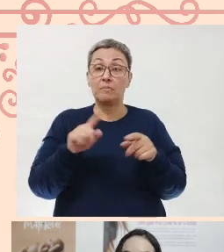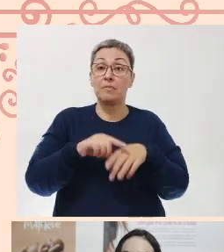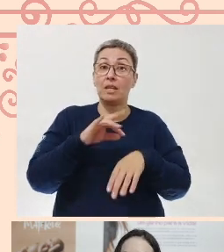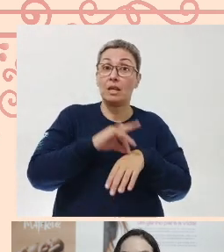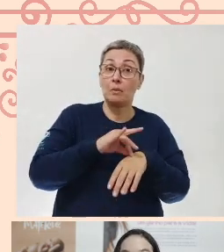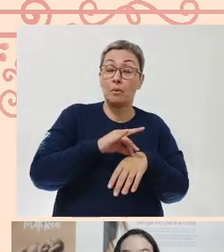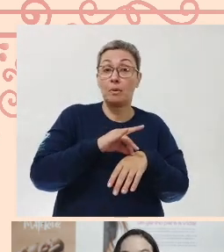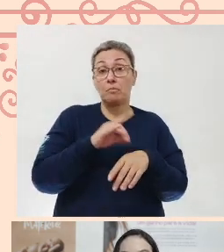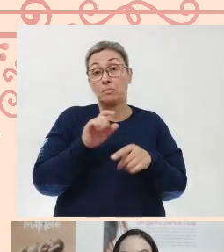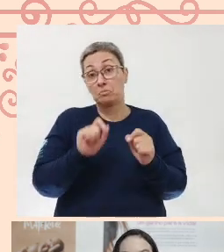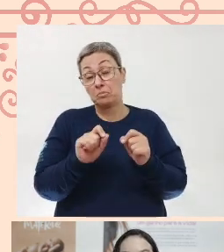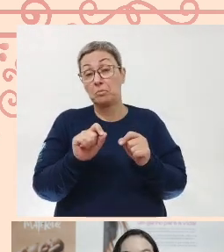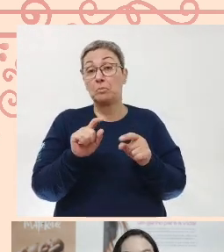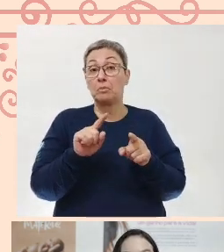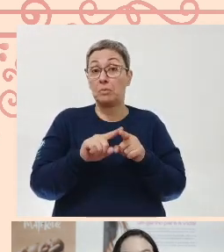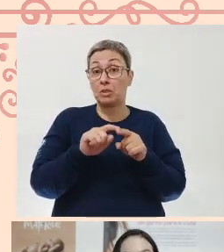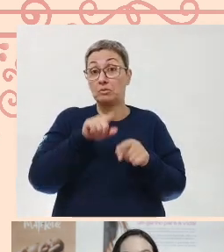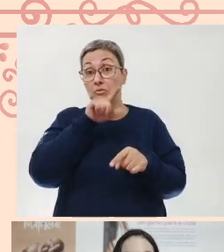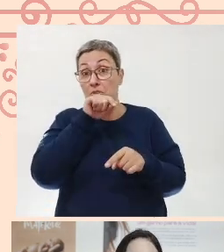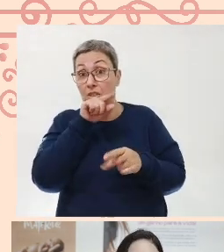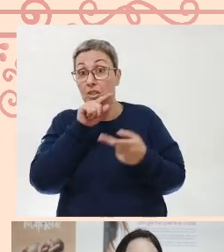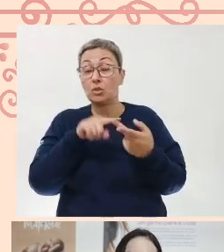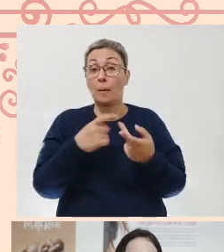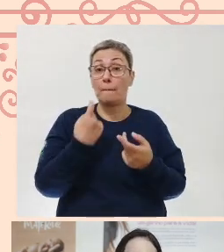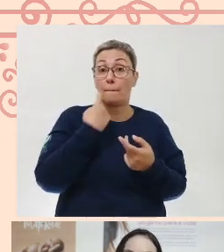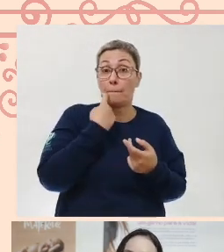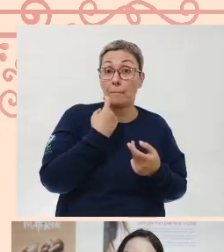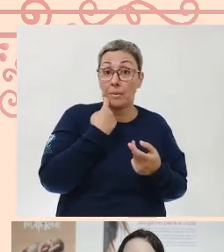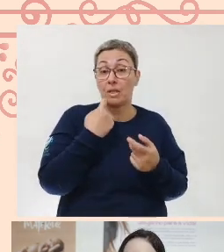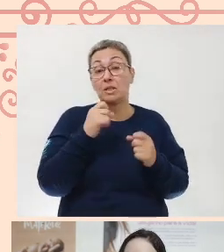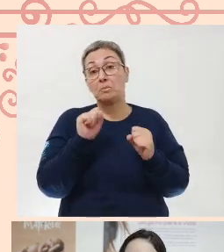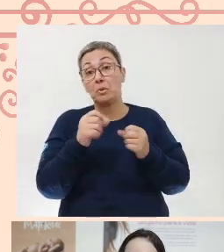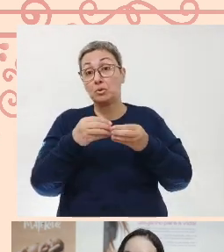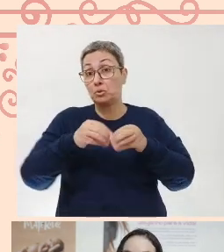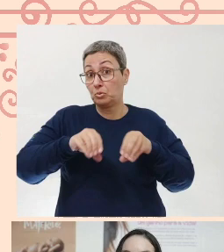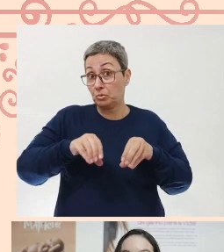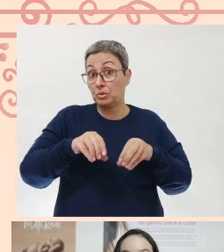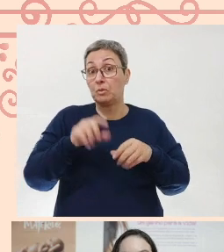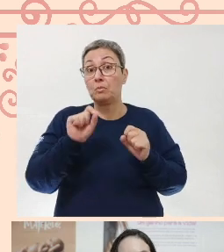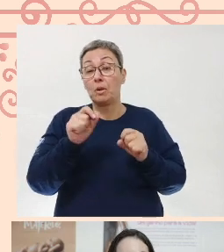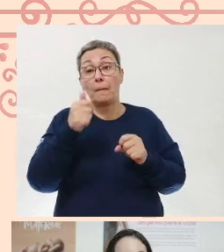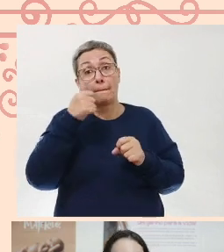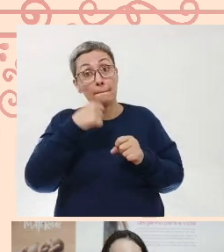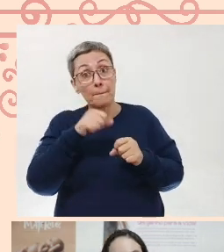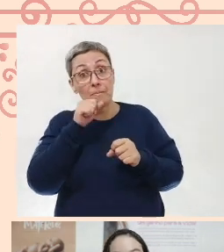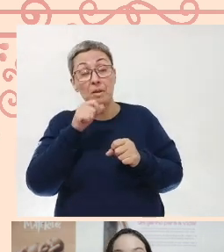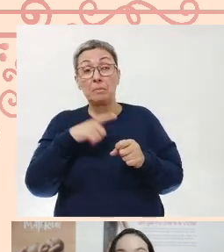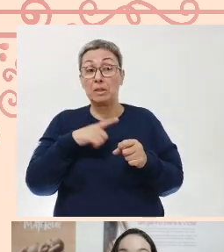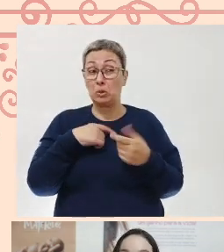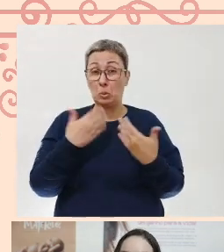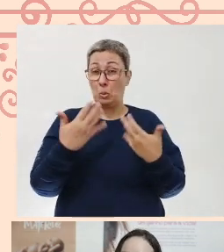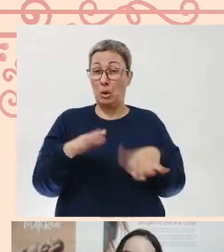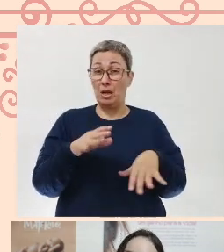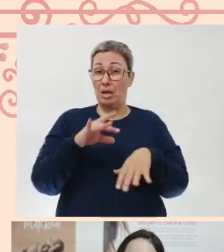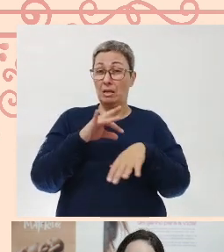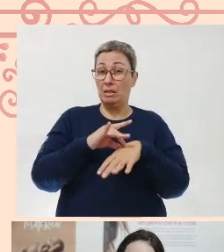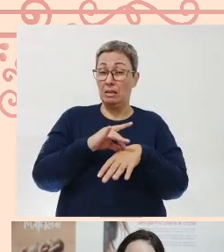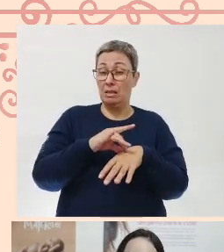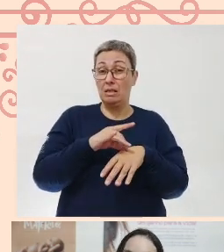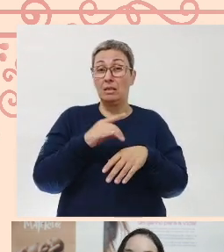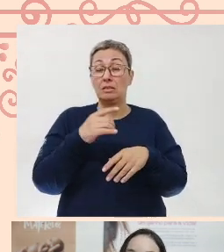da carne, poderia ser o frango, no lugar do frango, poderia ser o peixe, poderia ser o ovo. Para uma mãe